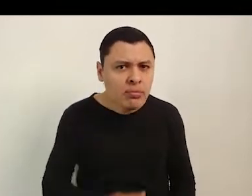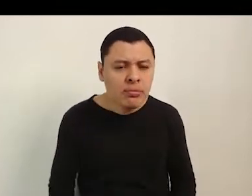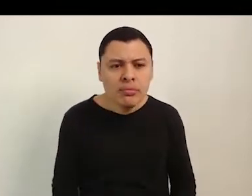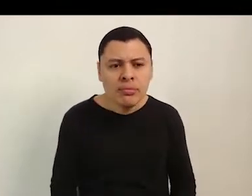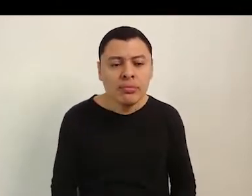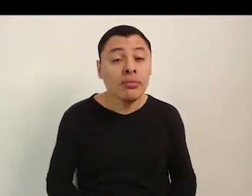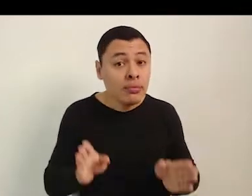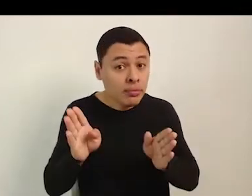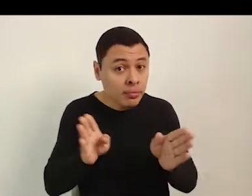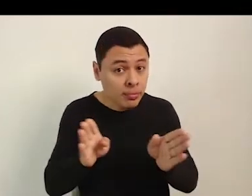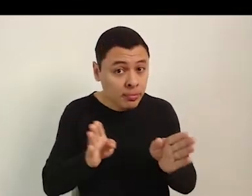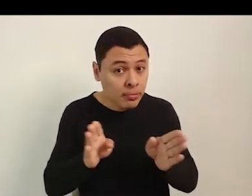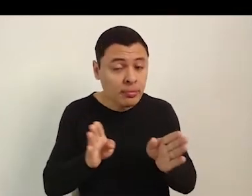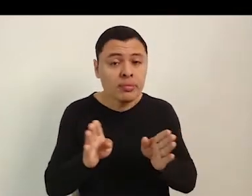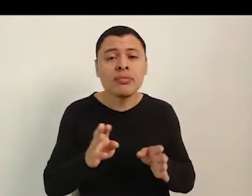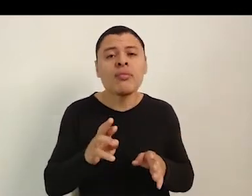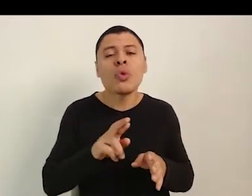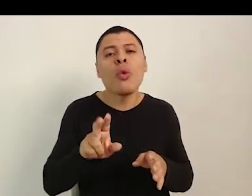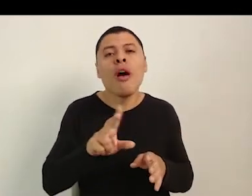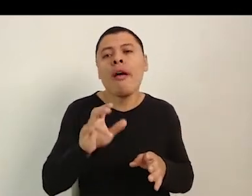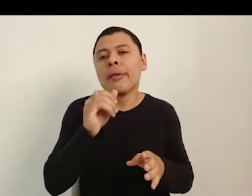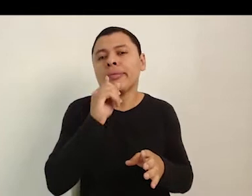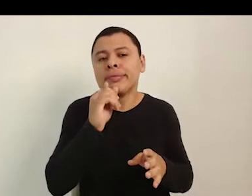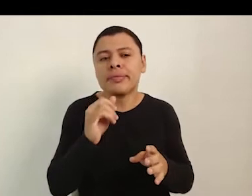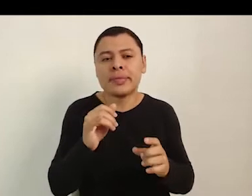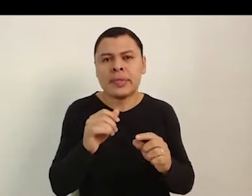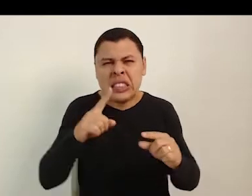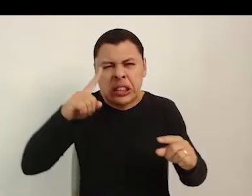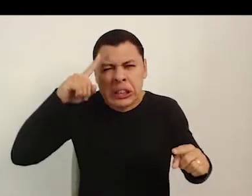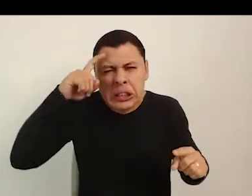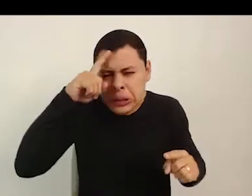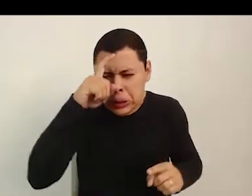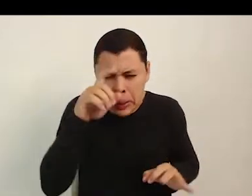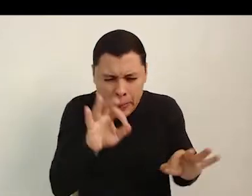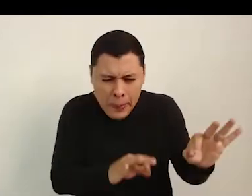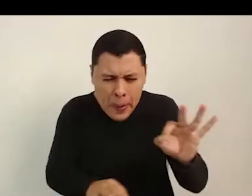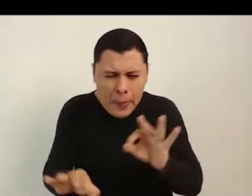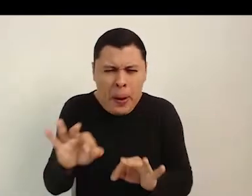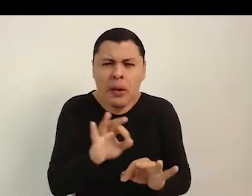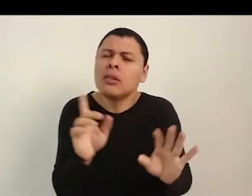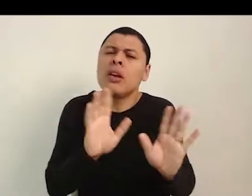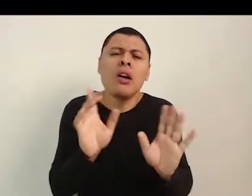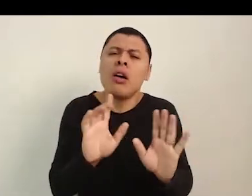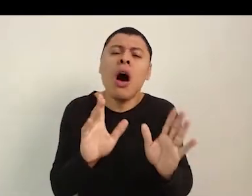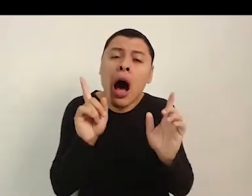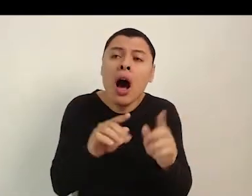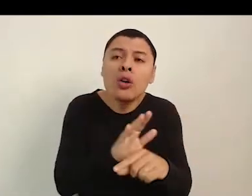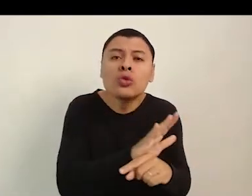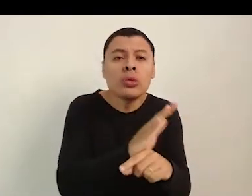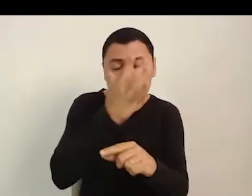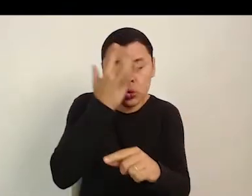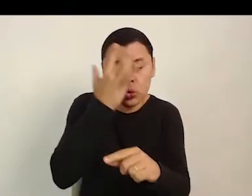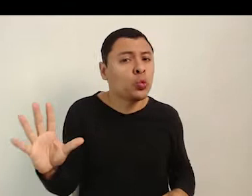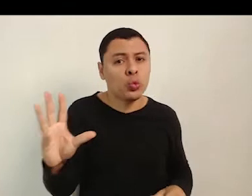A acessibilidade não é para construir uma solução muito complexa, né? É para todo mundo. Então, quando a gente pensa em garantir a